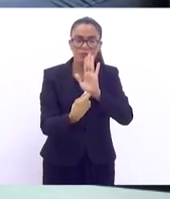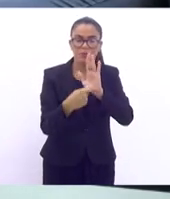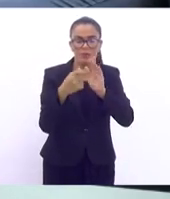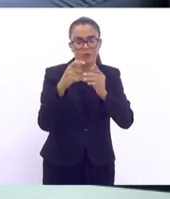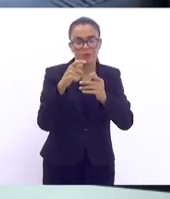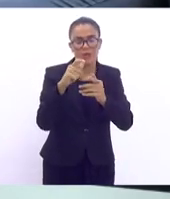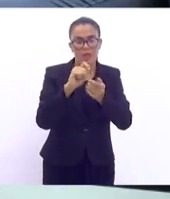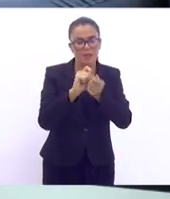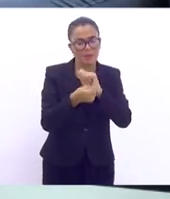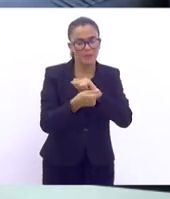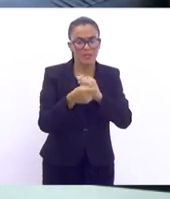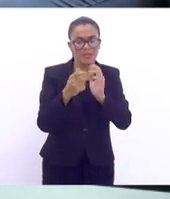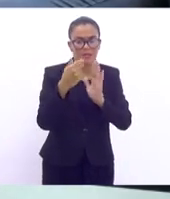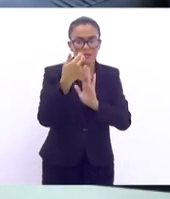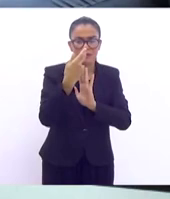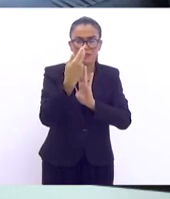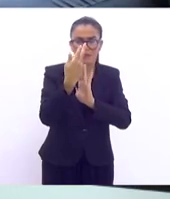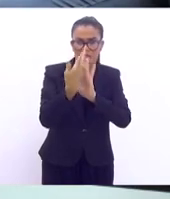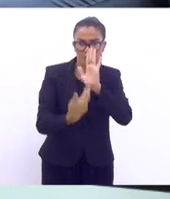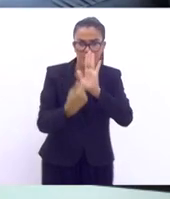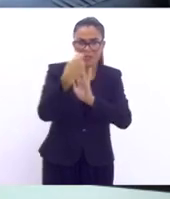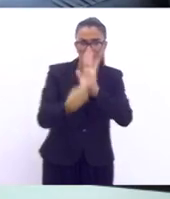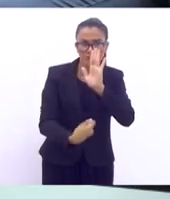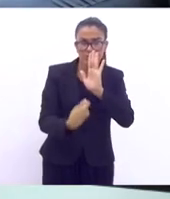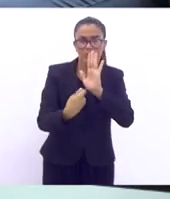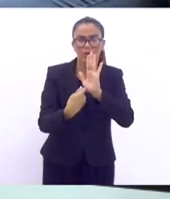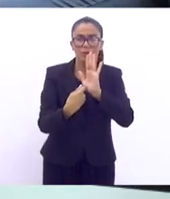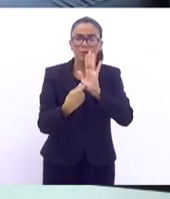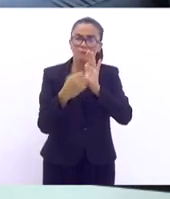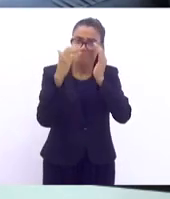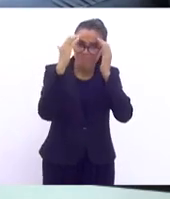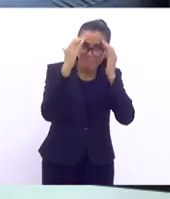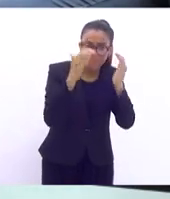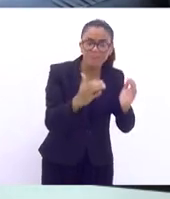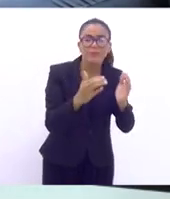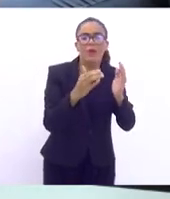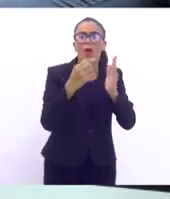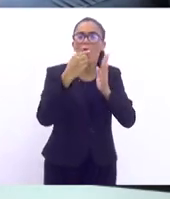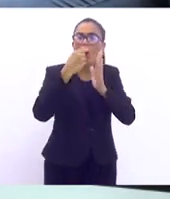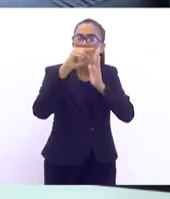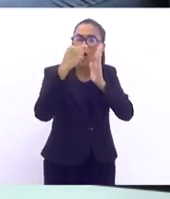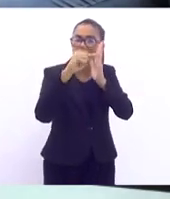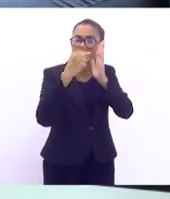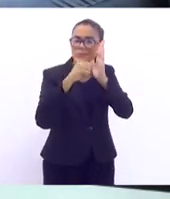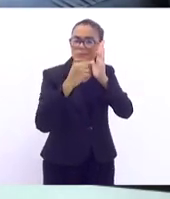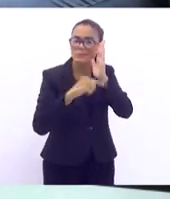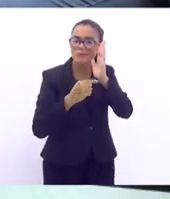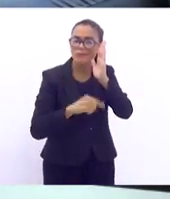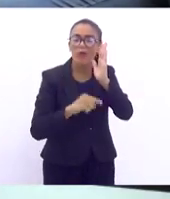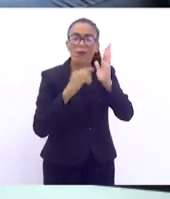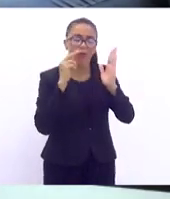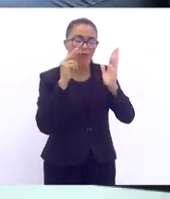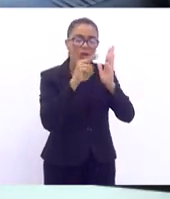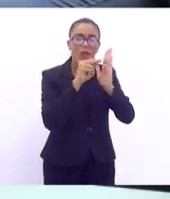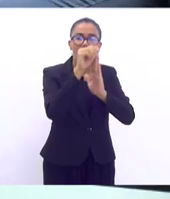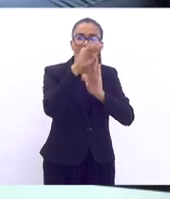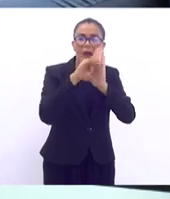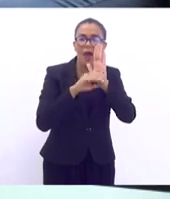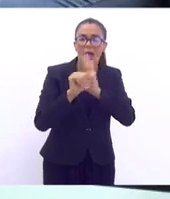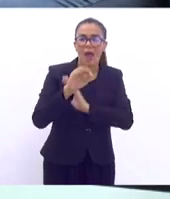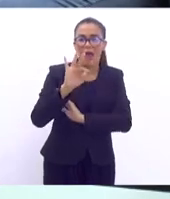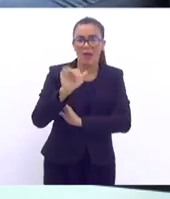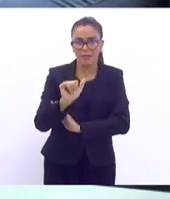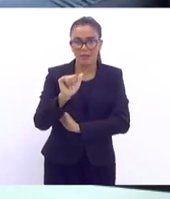mas o presidente publicará de acordo com não sei o que é observada a ata porque o presidente tá